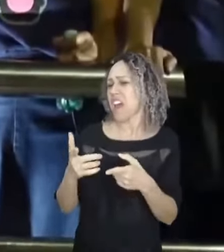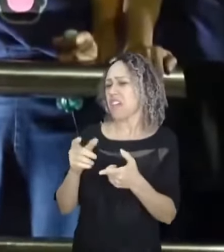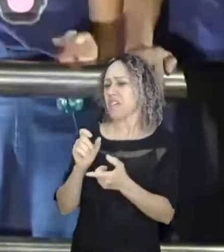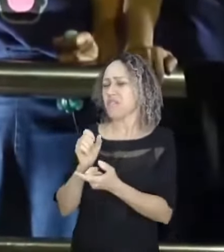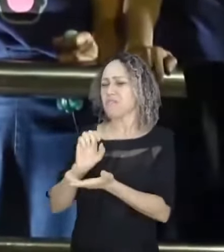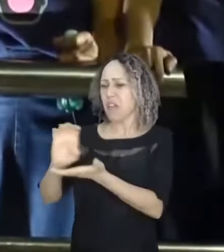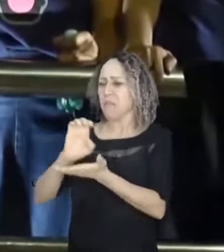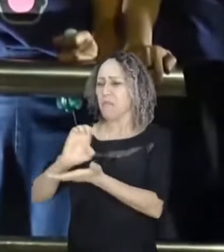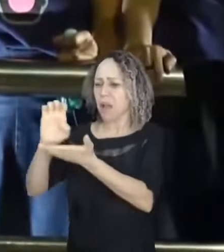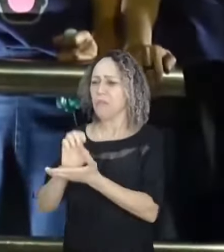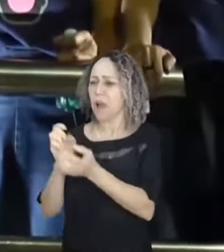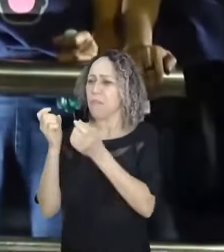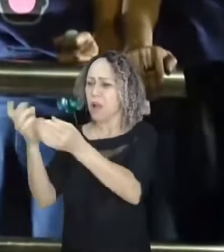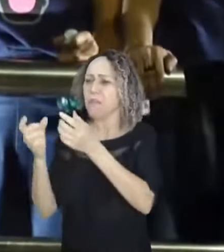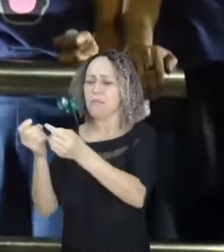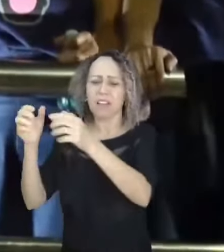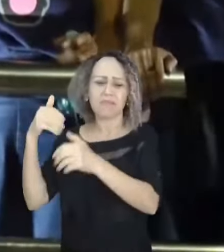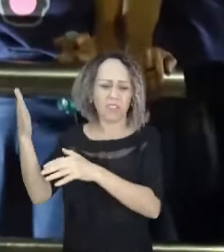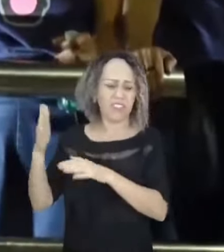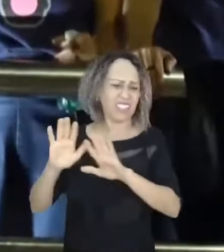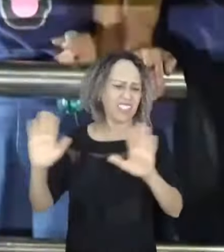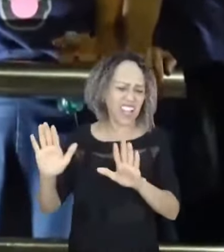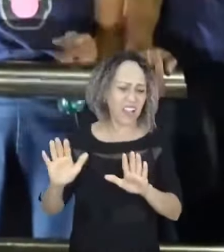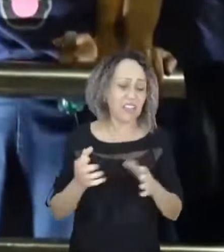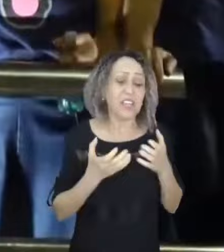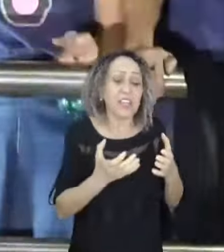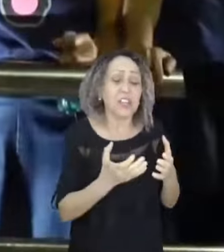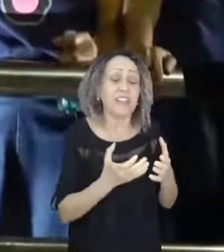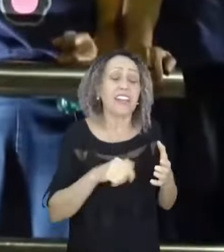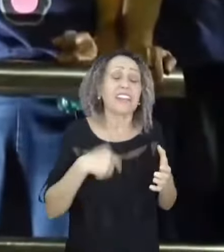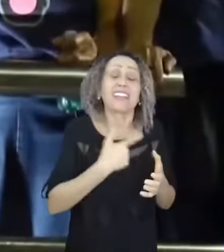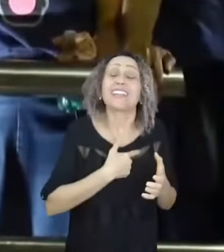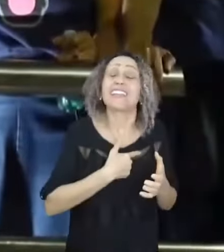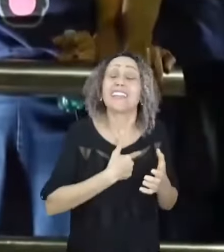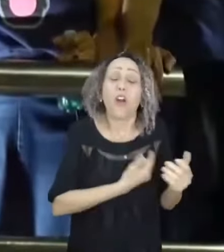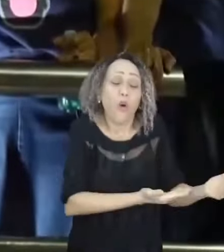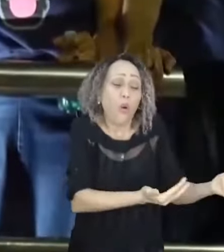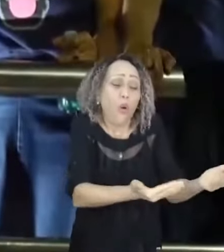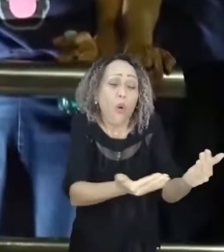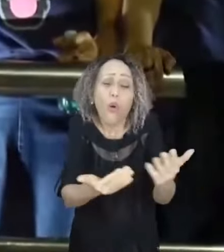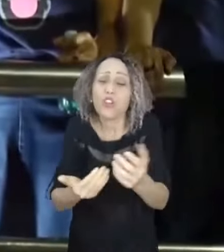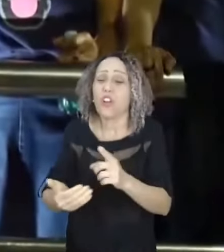exporte conhecimento, inteligência, tecnologia.